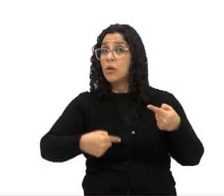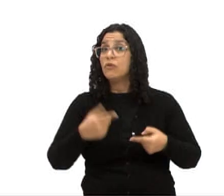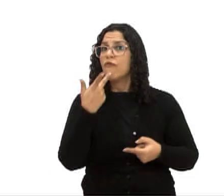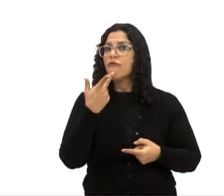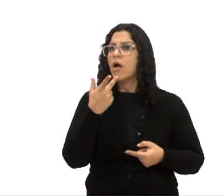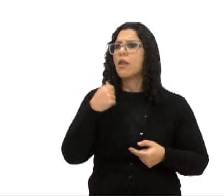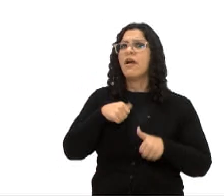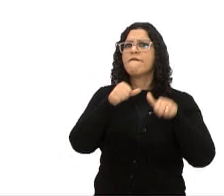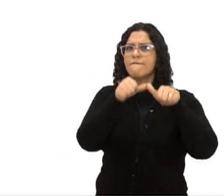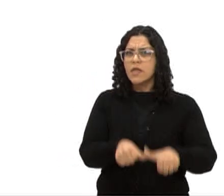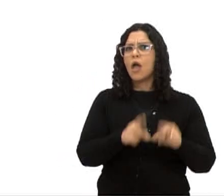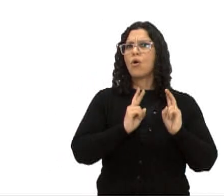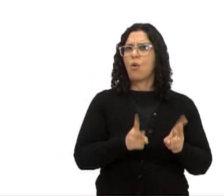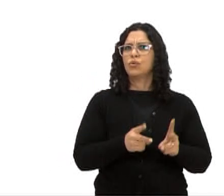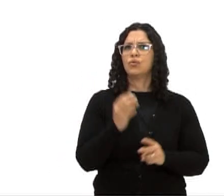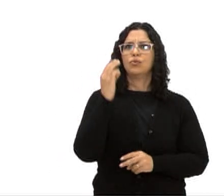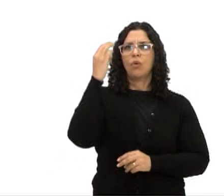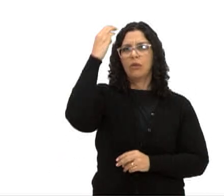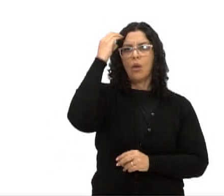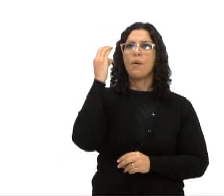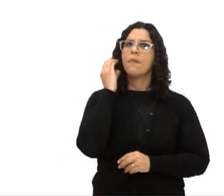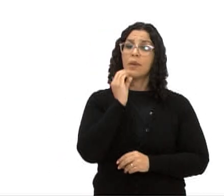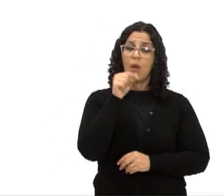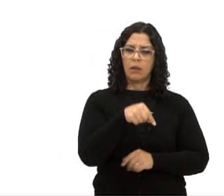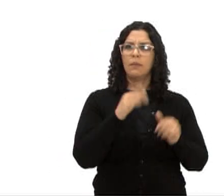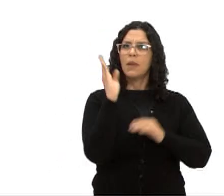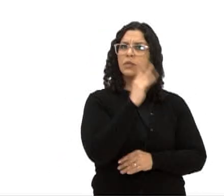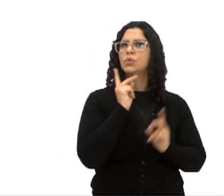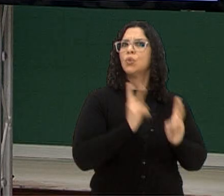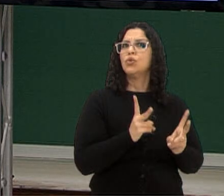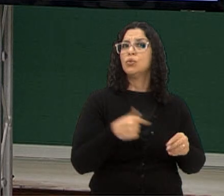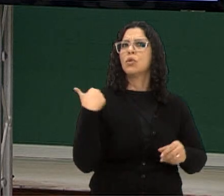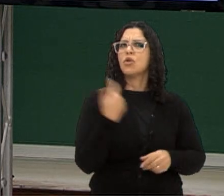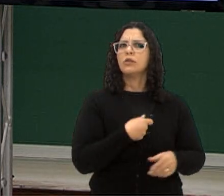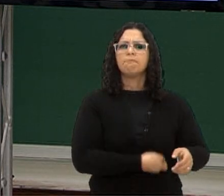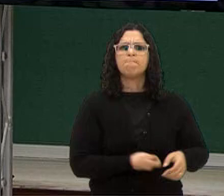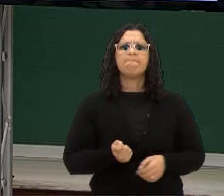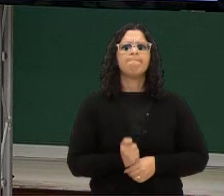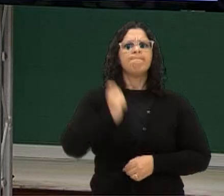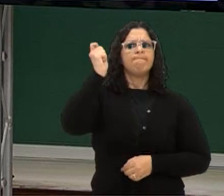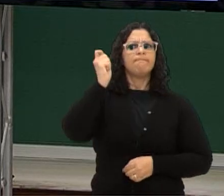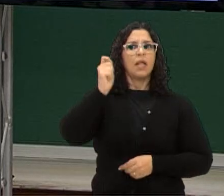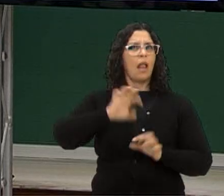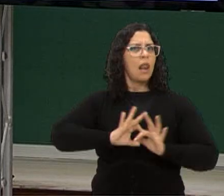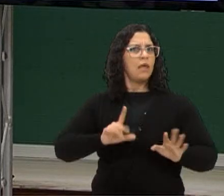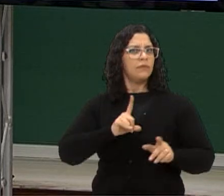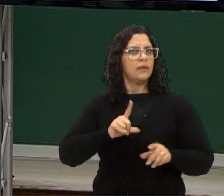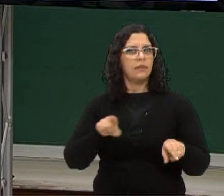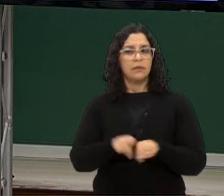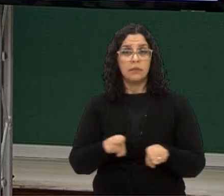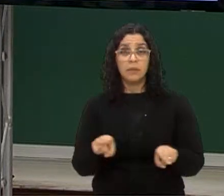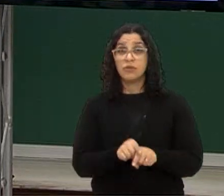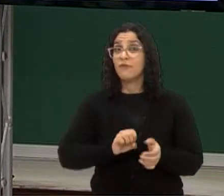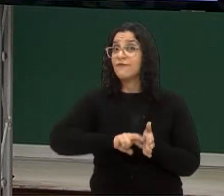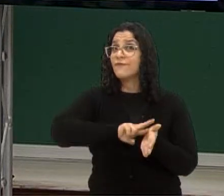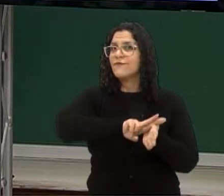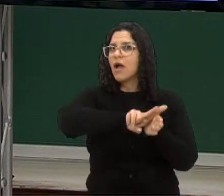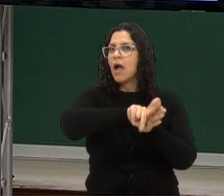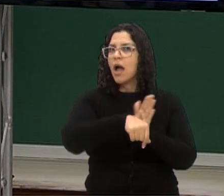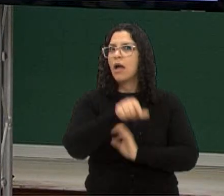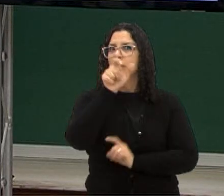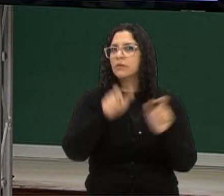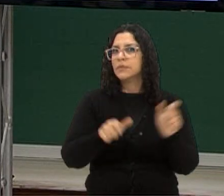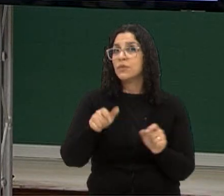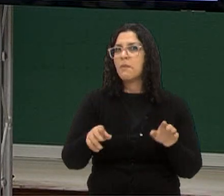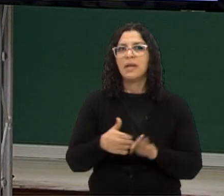Dom Pedro com o objetivo da independência. Essa elite brasileira, tá, tinham várias pessoas, mas